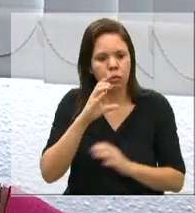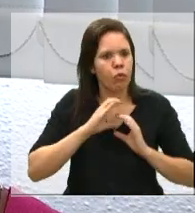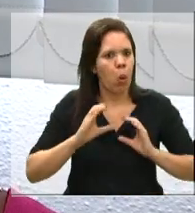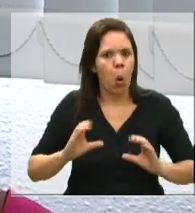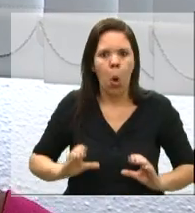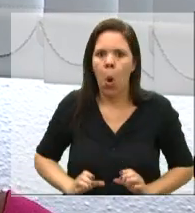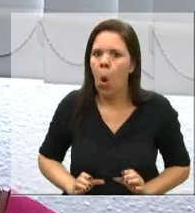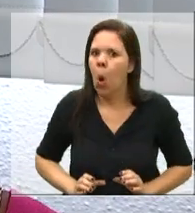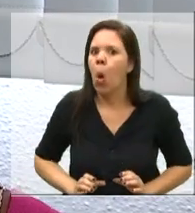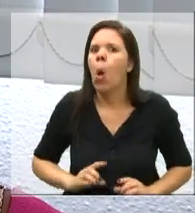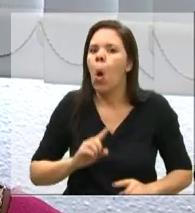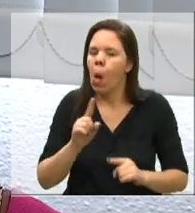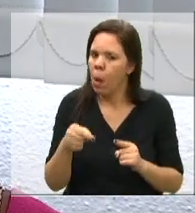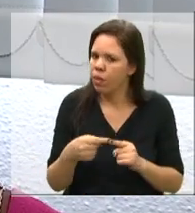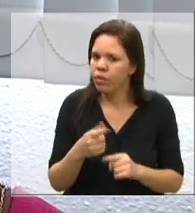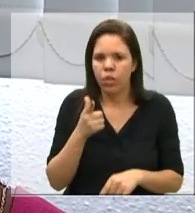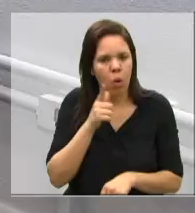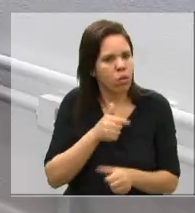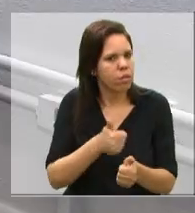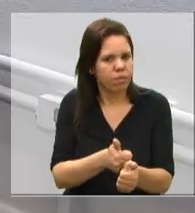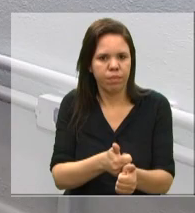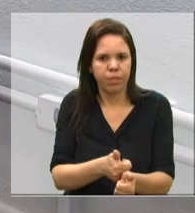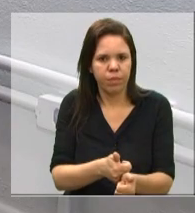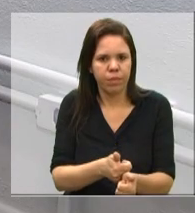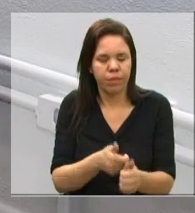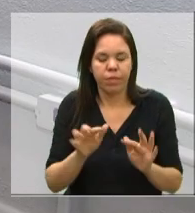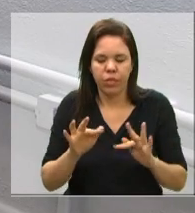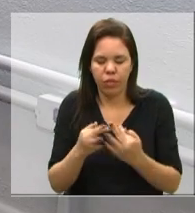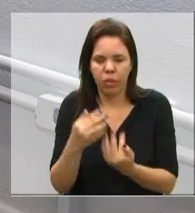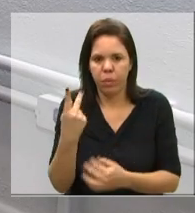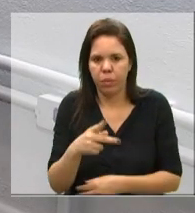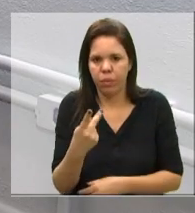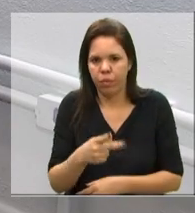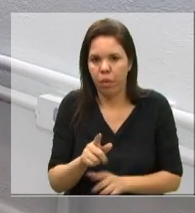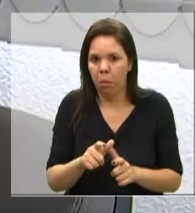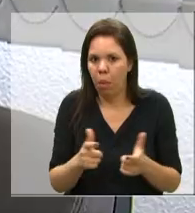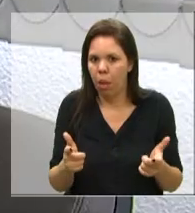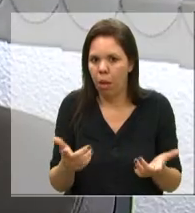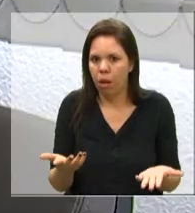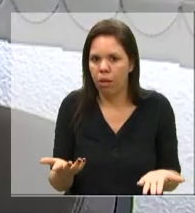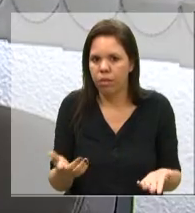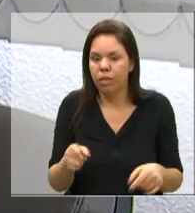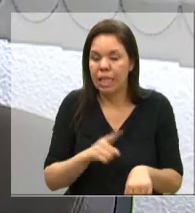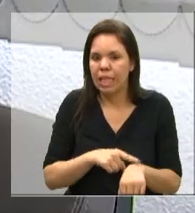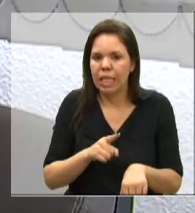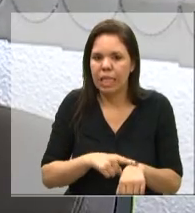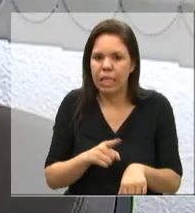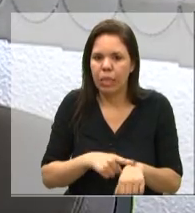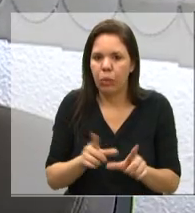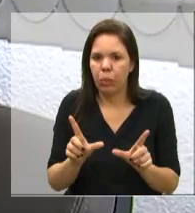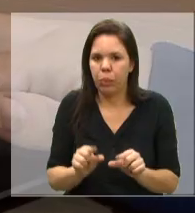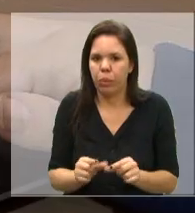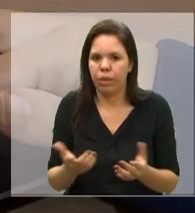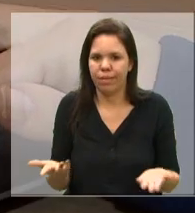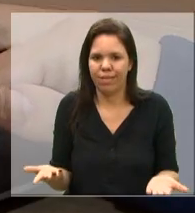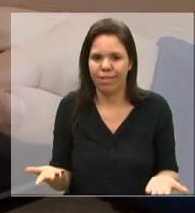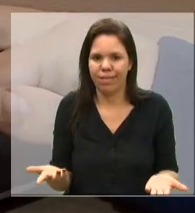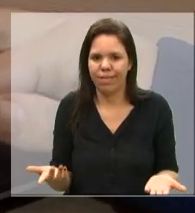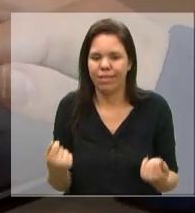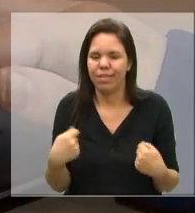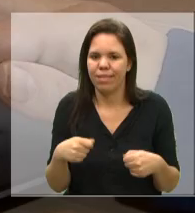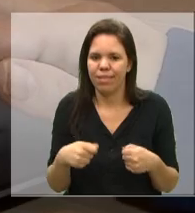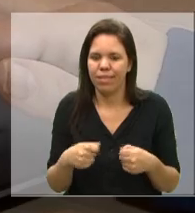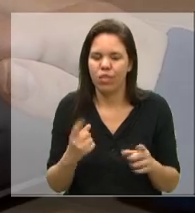mesmo, não separar aquele tempo, você não consegue acompanhar. A família dela aumentou e o tempo diminuiu. Ela teve